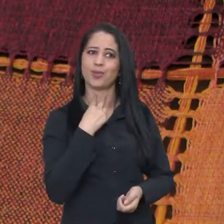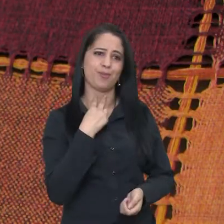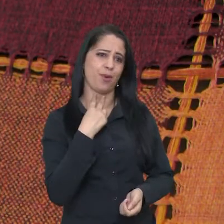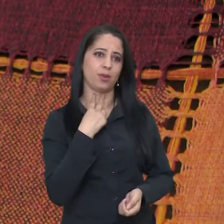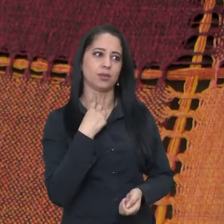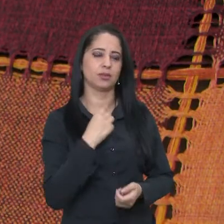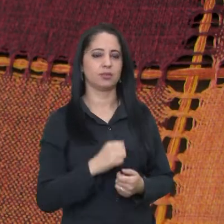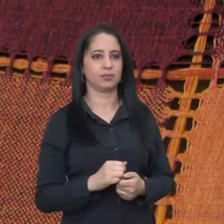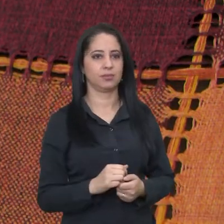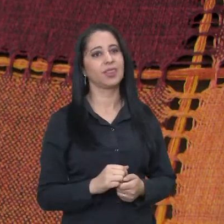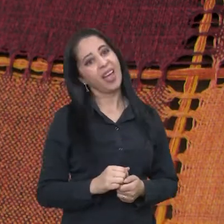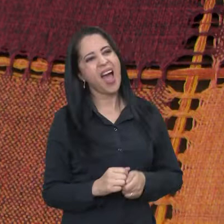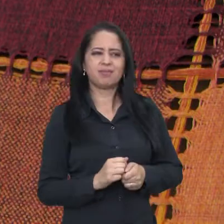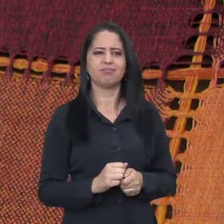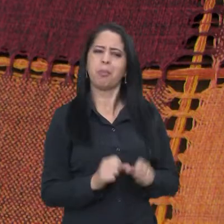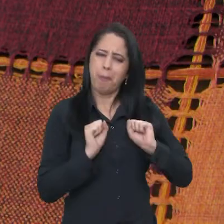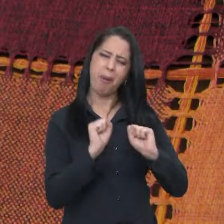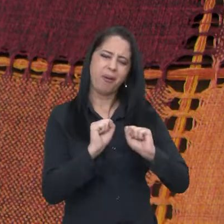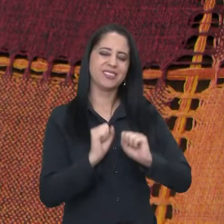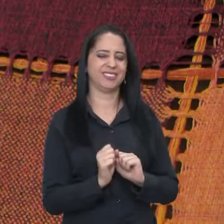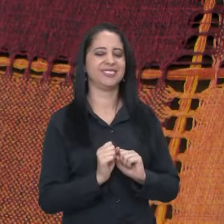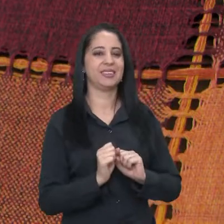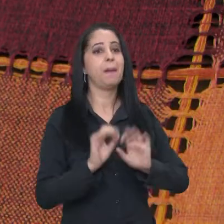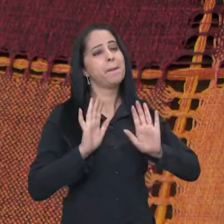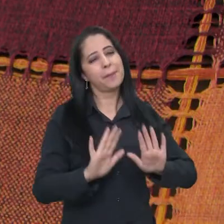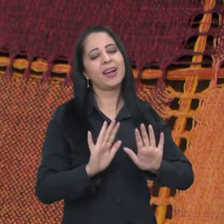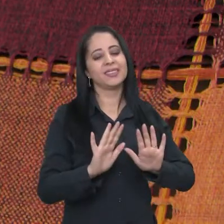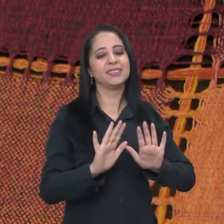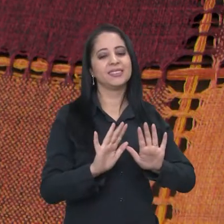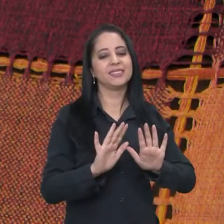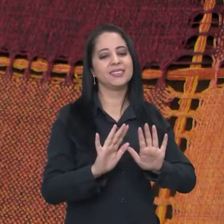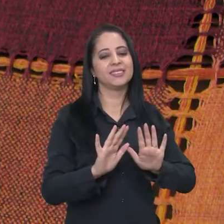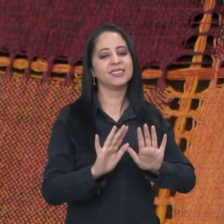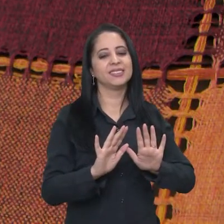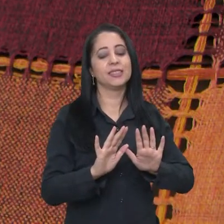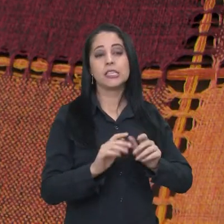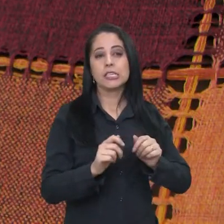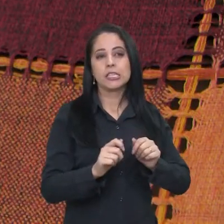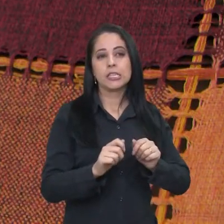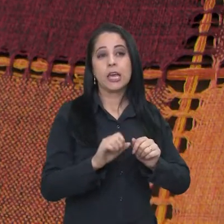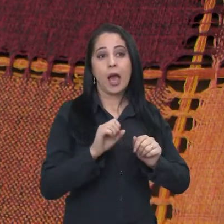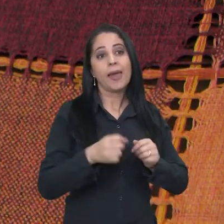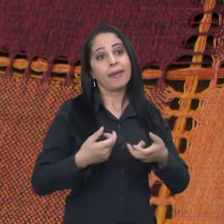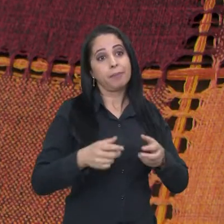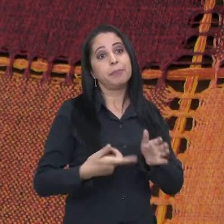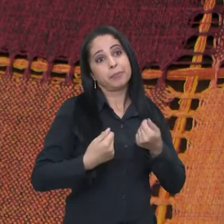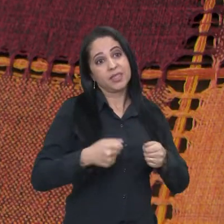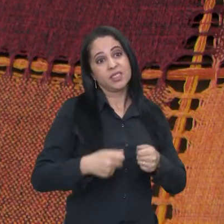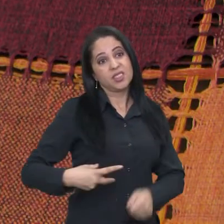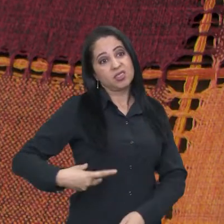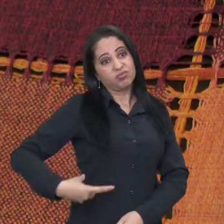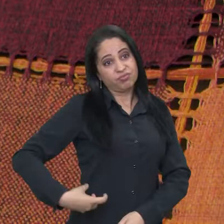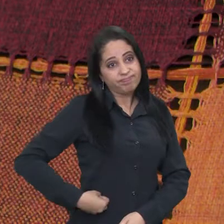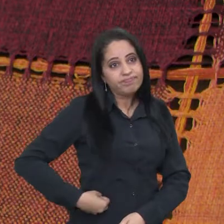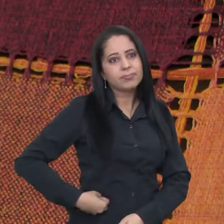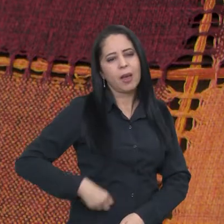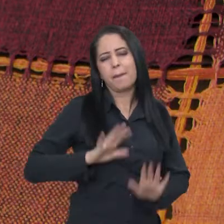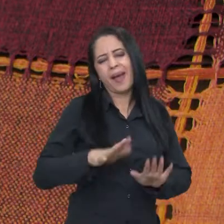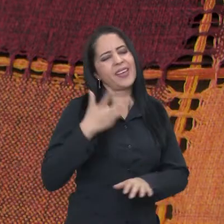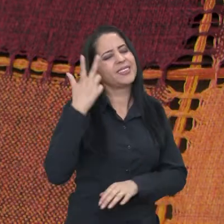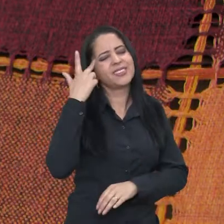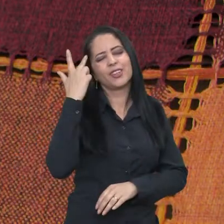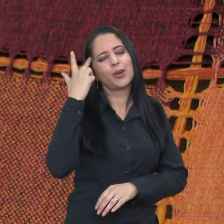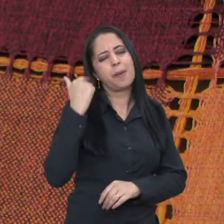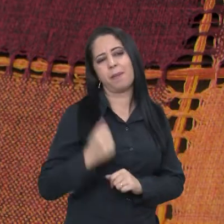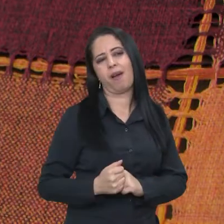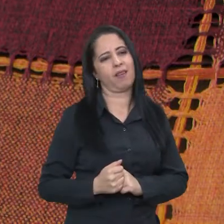posso. Quer dizer, eu posso, mas daí eu tenho que aplicar insulina, mas é normal eu